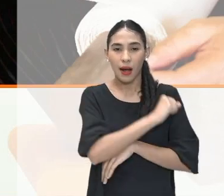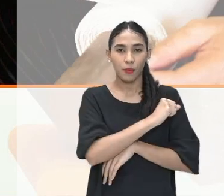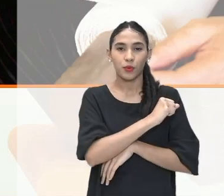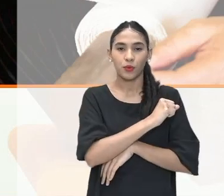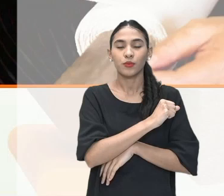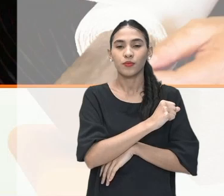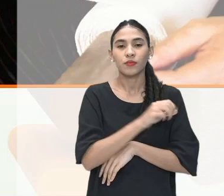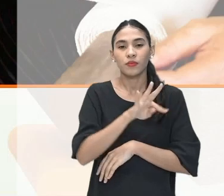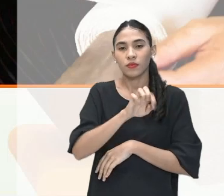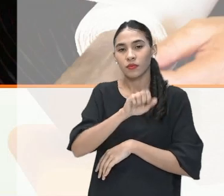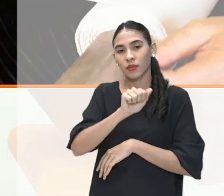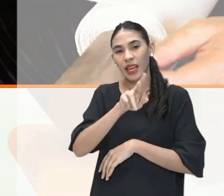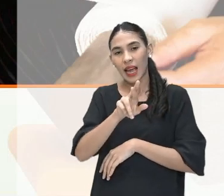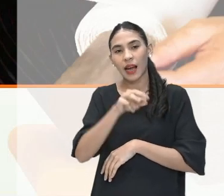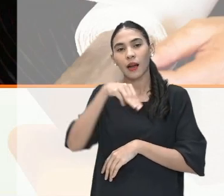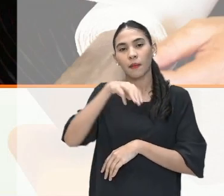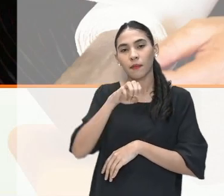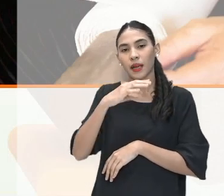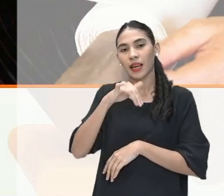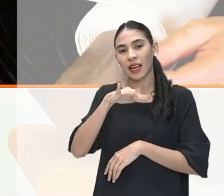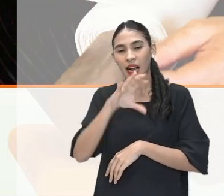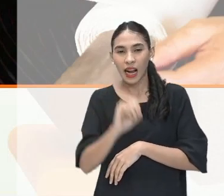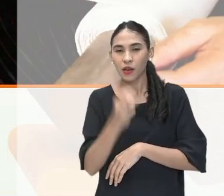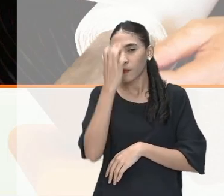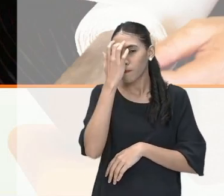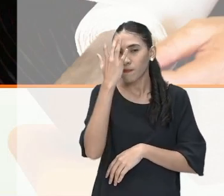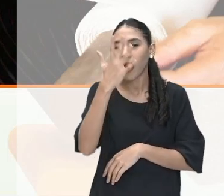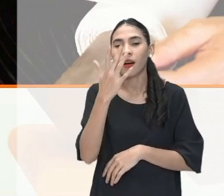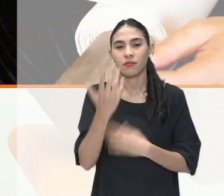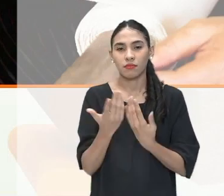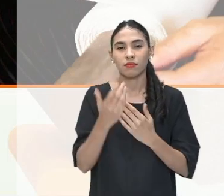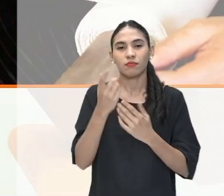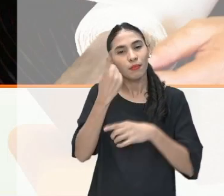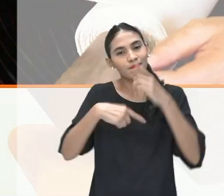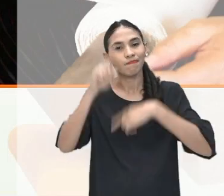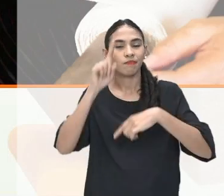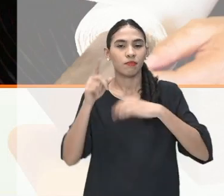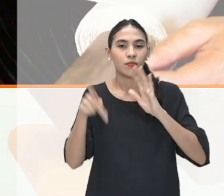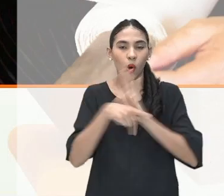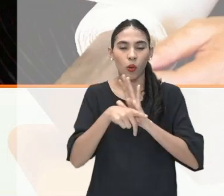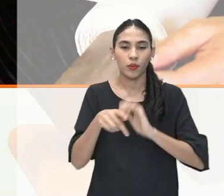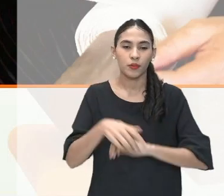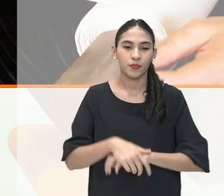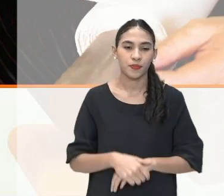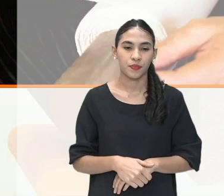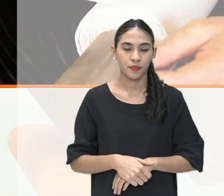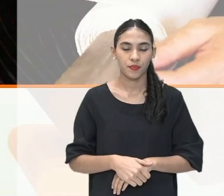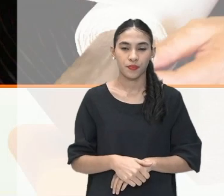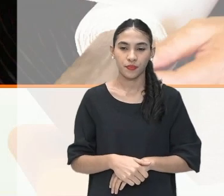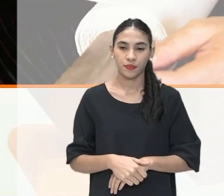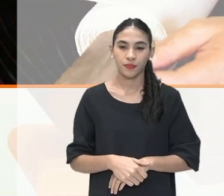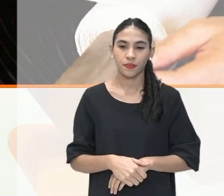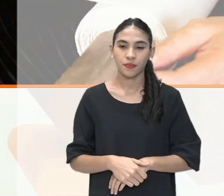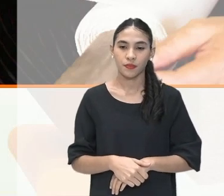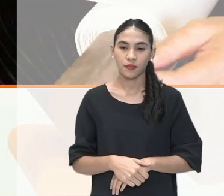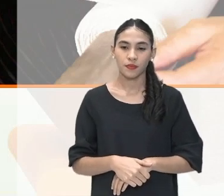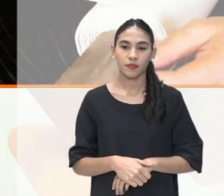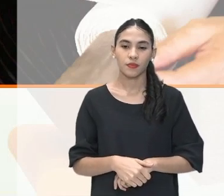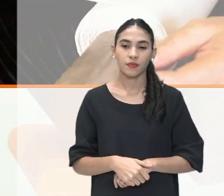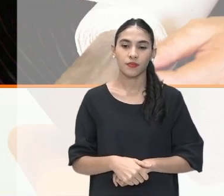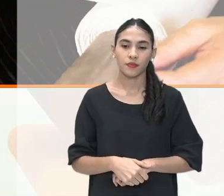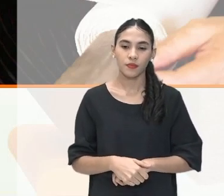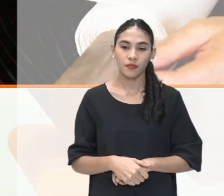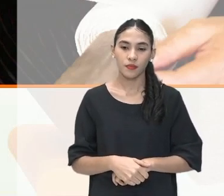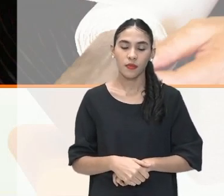tear mecânico vai facilitar aí a produção de tecidos, certo? Então, veja como que se introduz as máquinas aí no processo